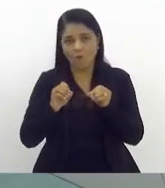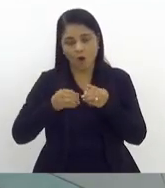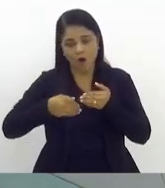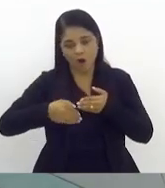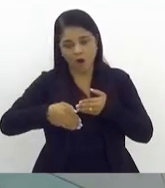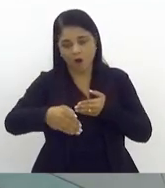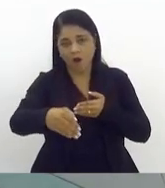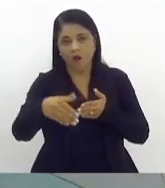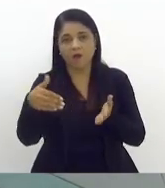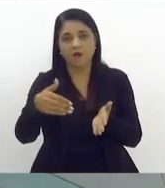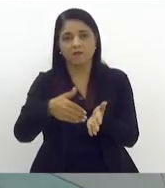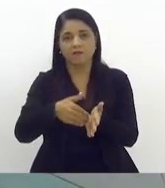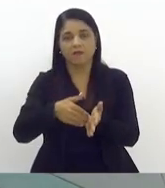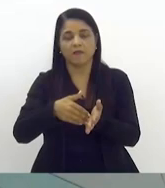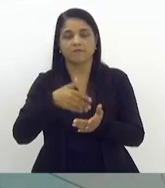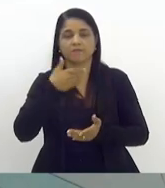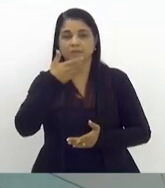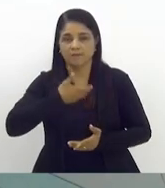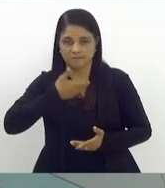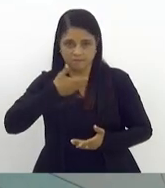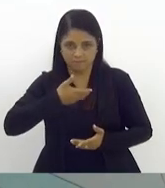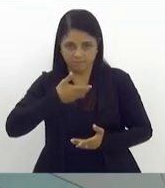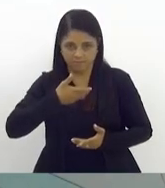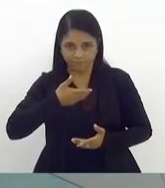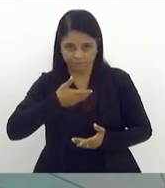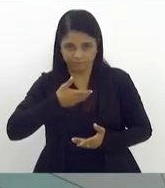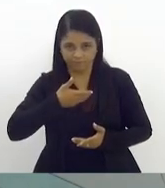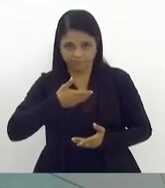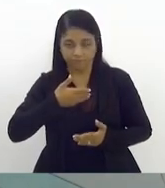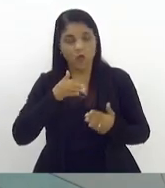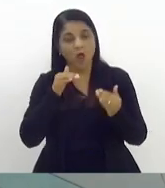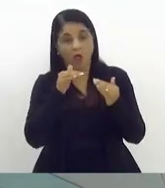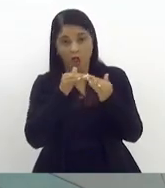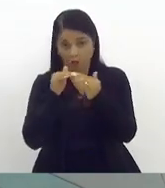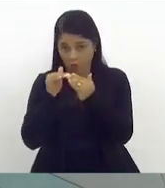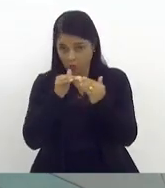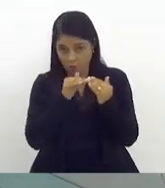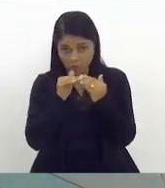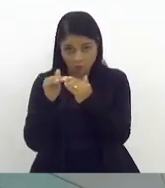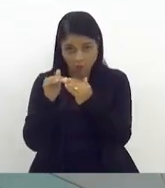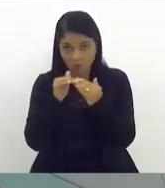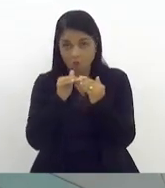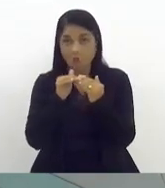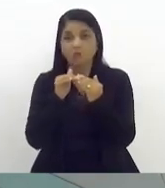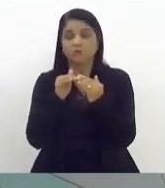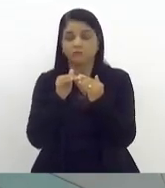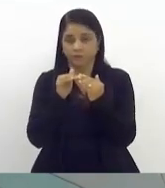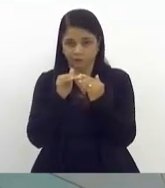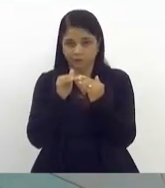de 2023. É, isso foi acordado, foi um acordo. Porque